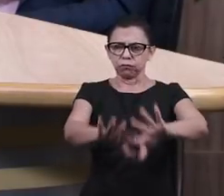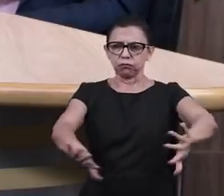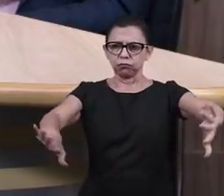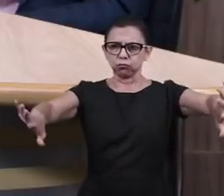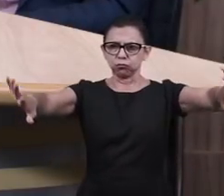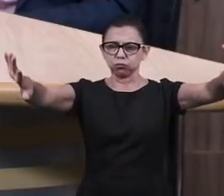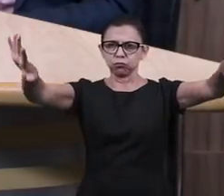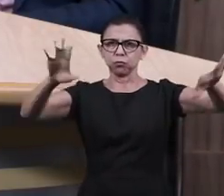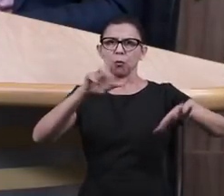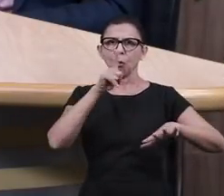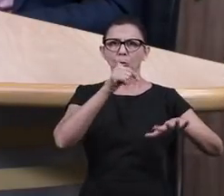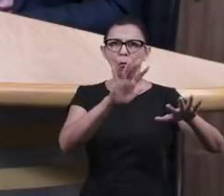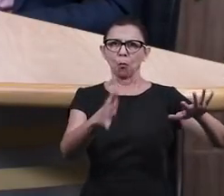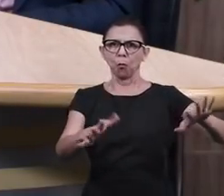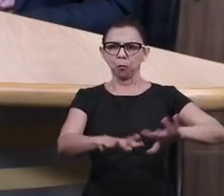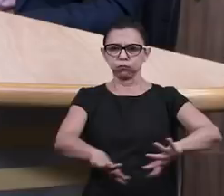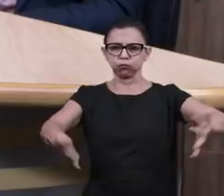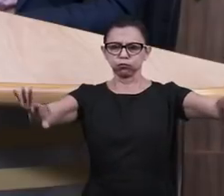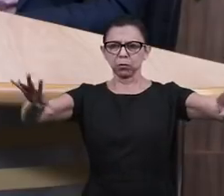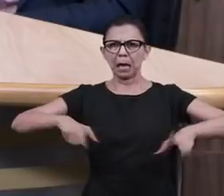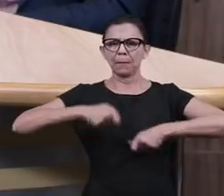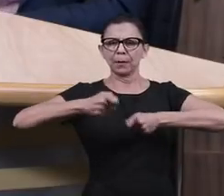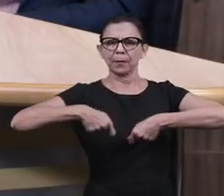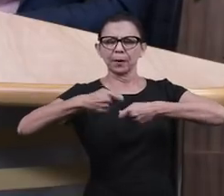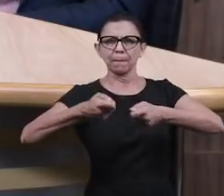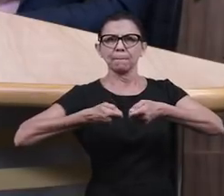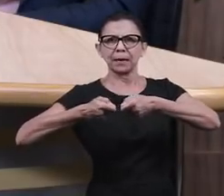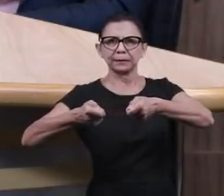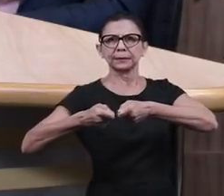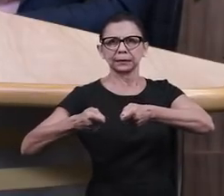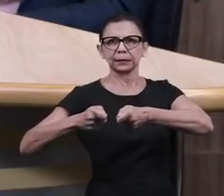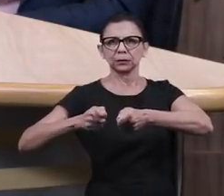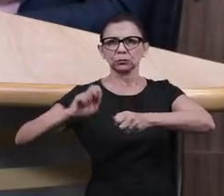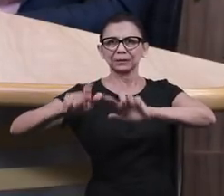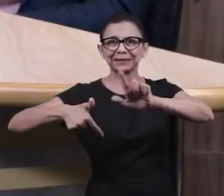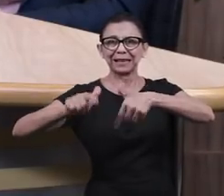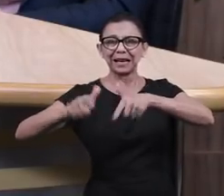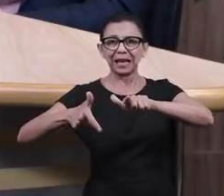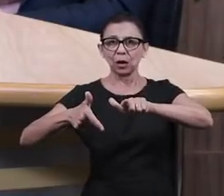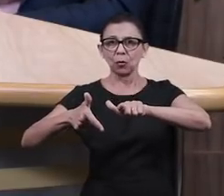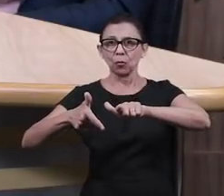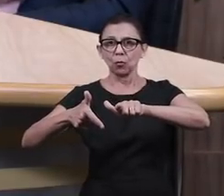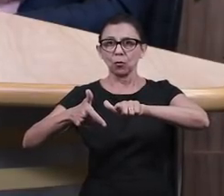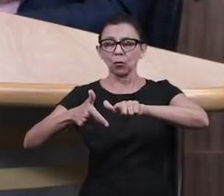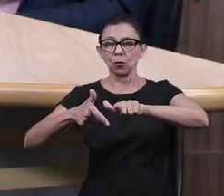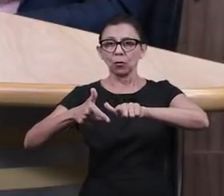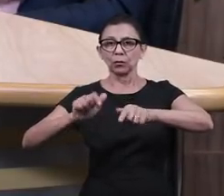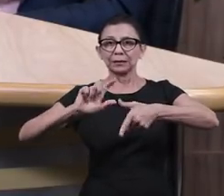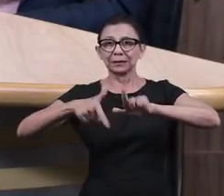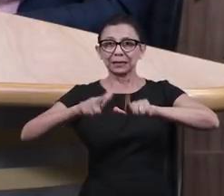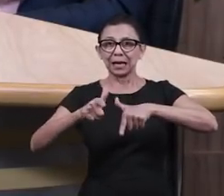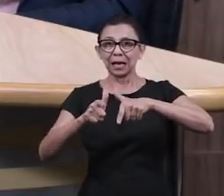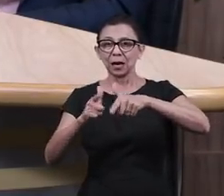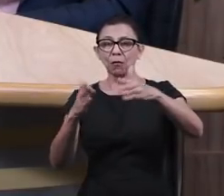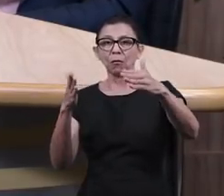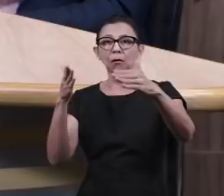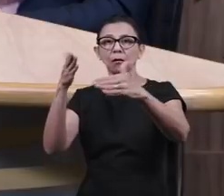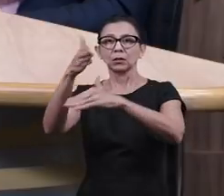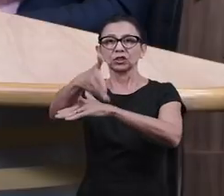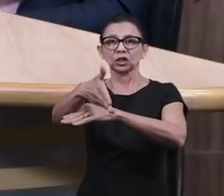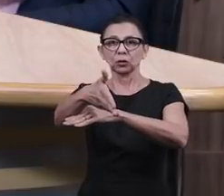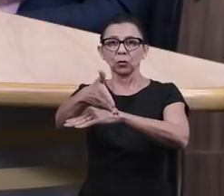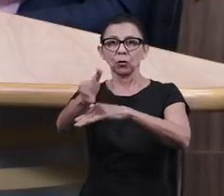aí, que não pode entrar muito também agora, porque o tempo chegou. Enquanto Israel festejava, né, eles choravam pelos seus